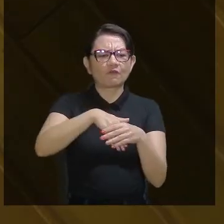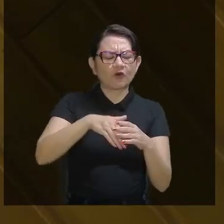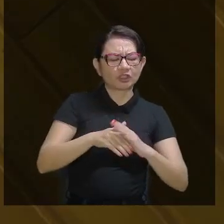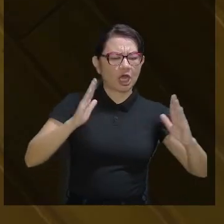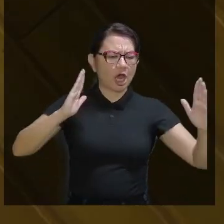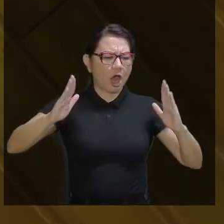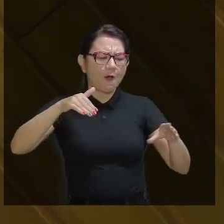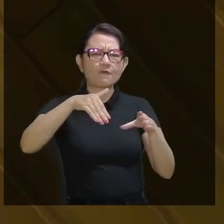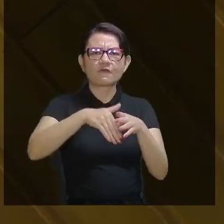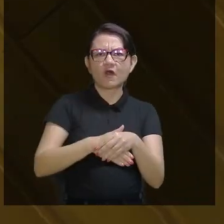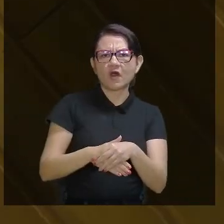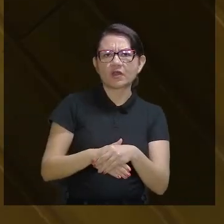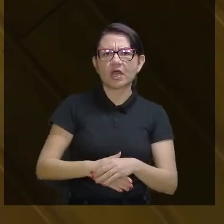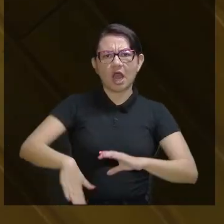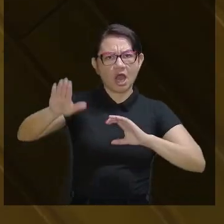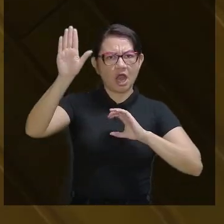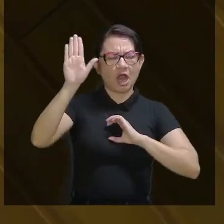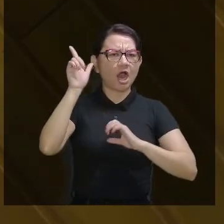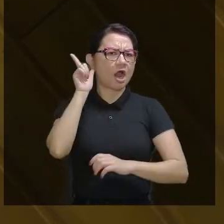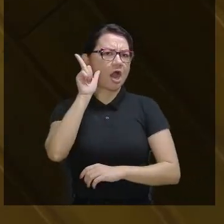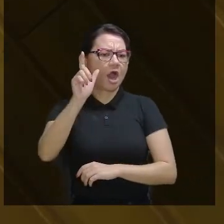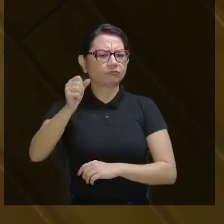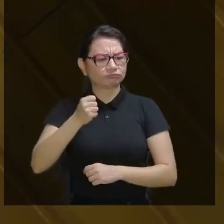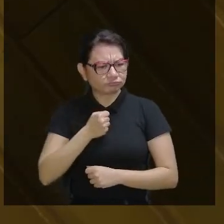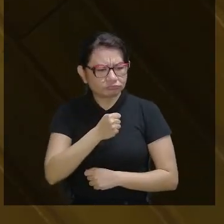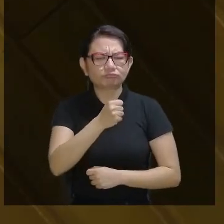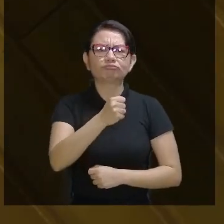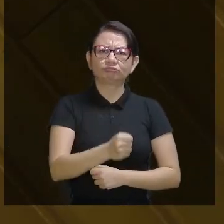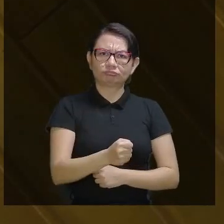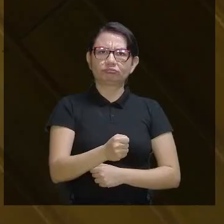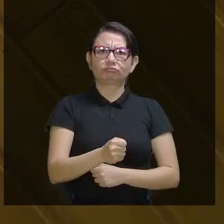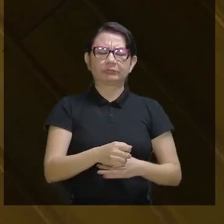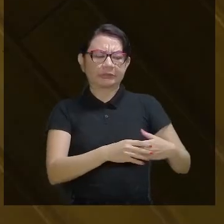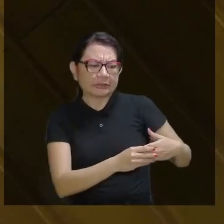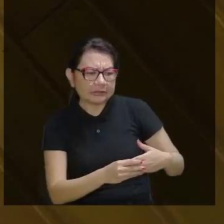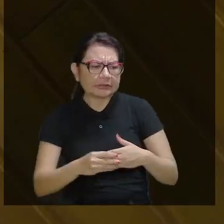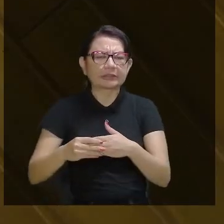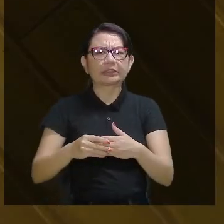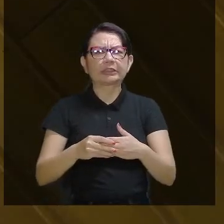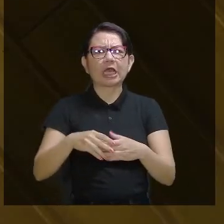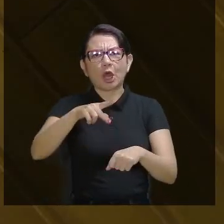o que é colocar as pessoas na direção do seu país.